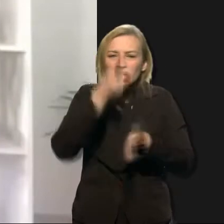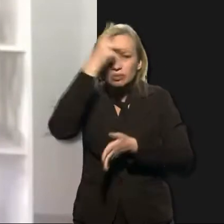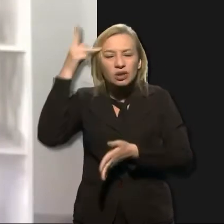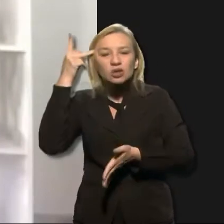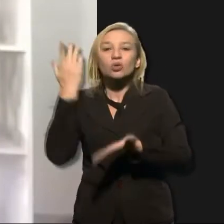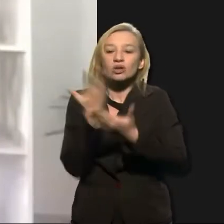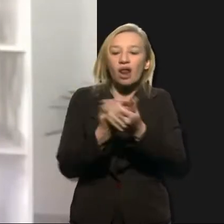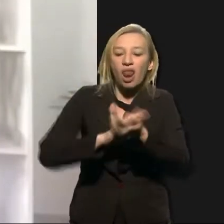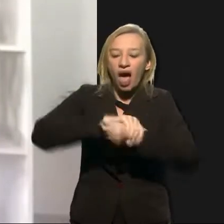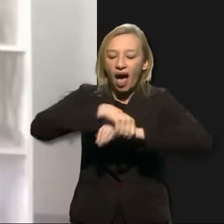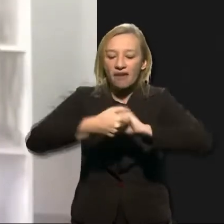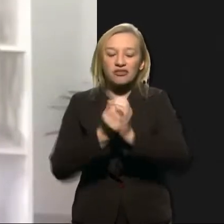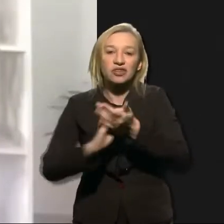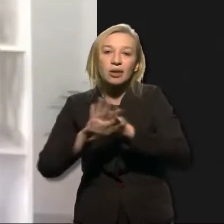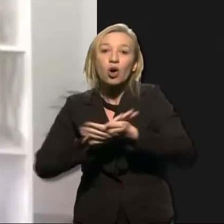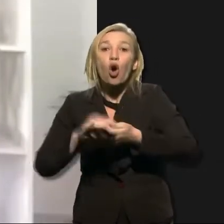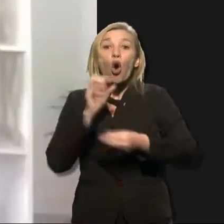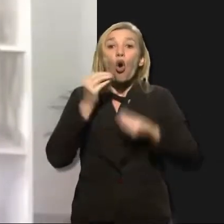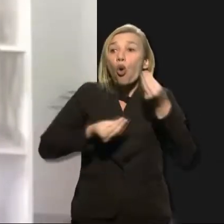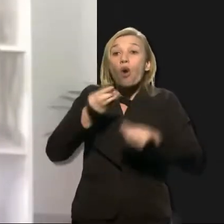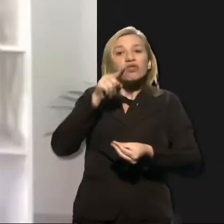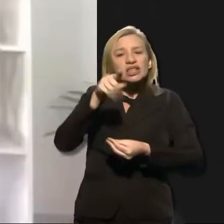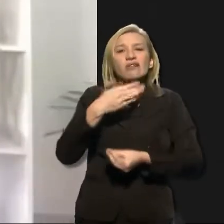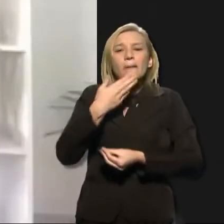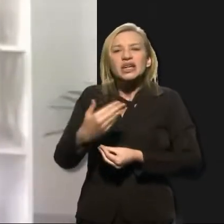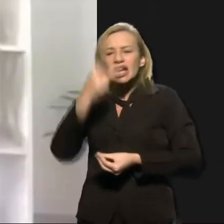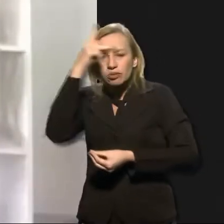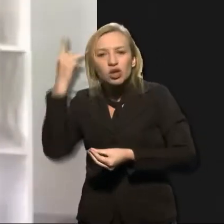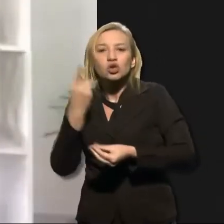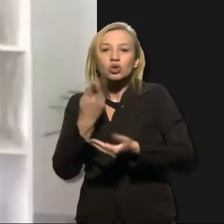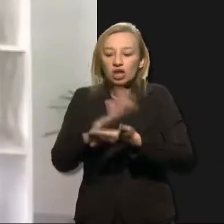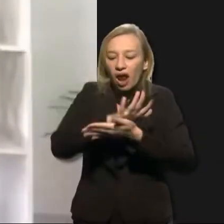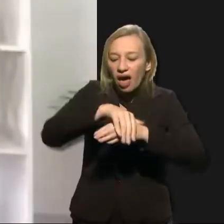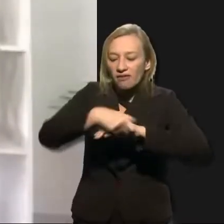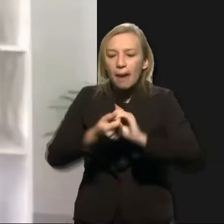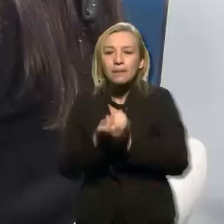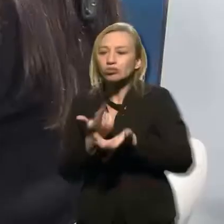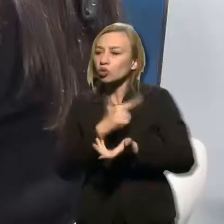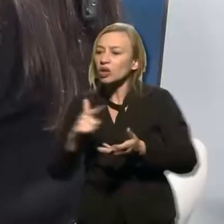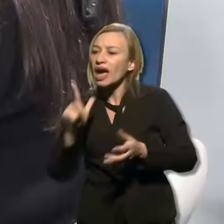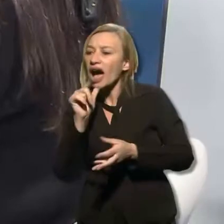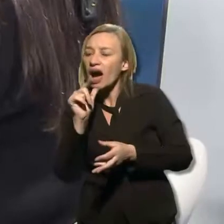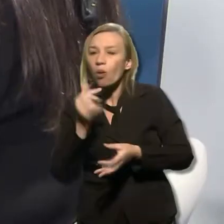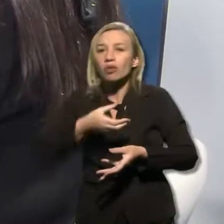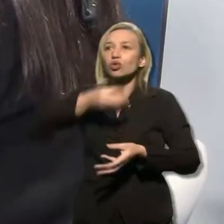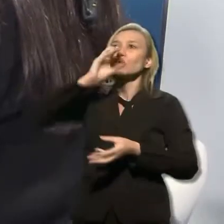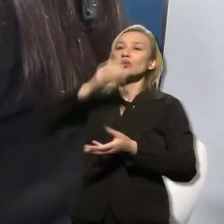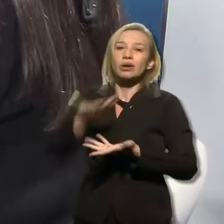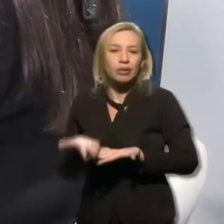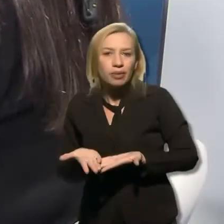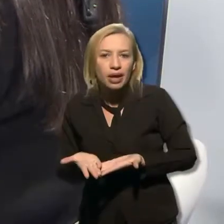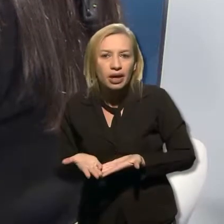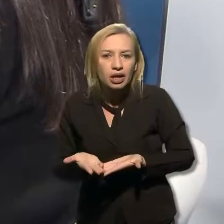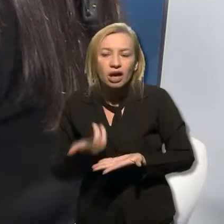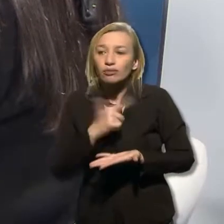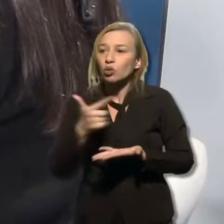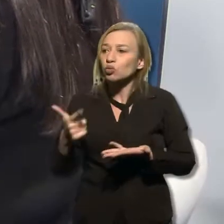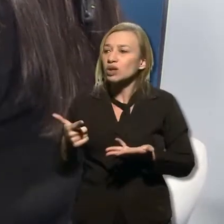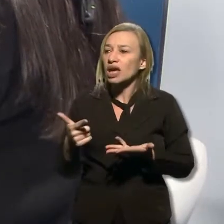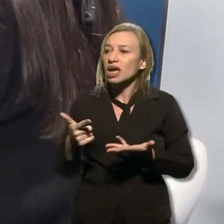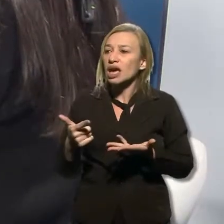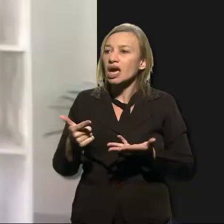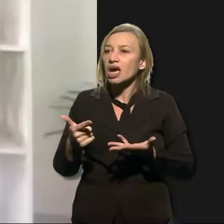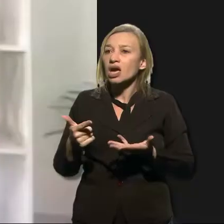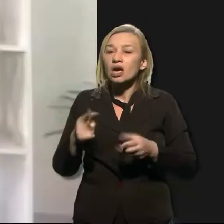Hoje, né, uma das determinações é que a pessoa lave a mão. Como você vai pedir para as pessoas lavarem a mão se ela não tem água